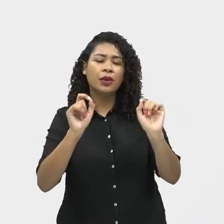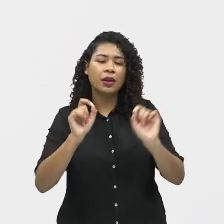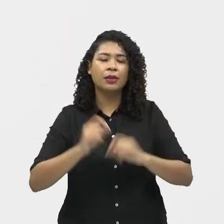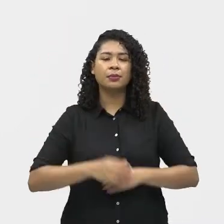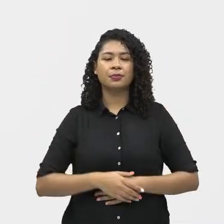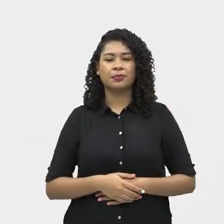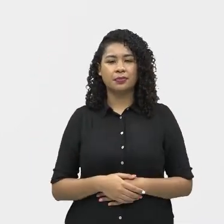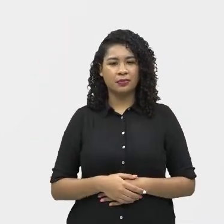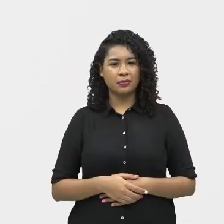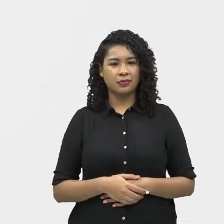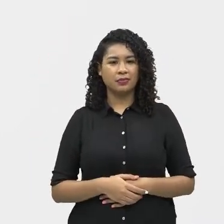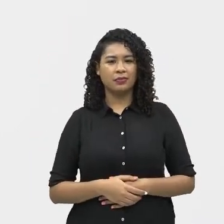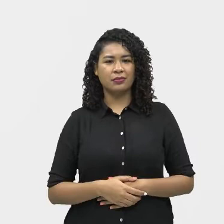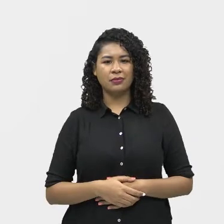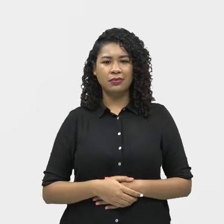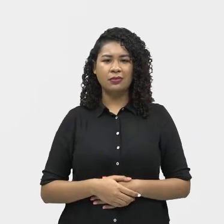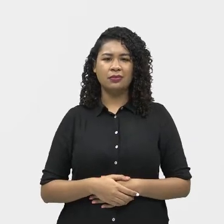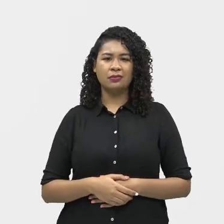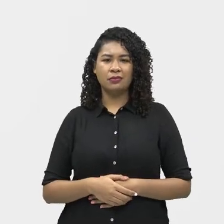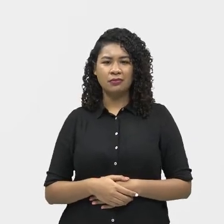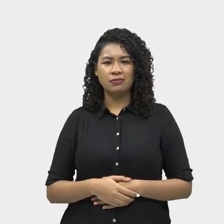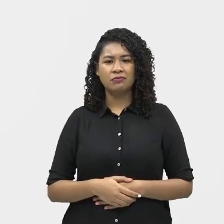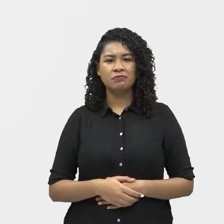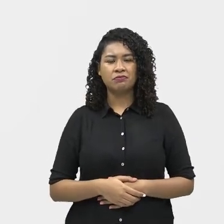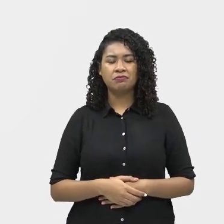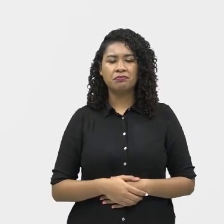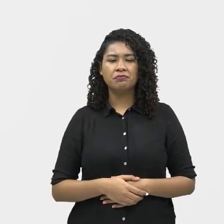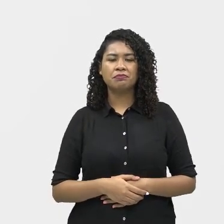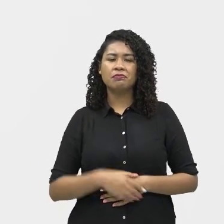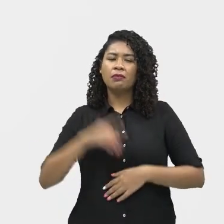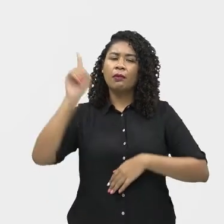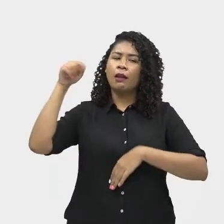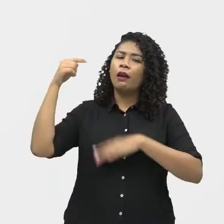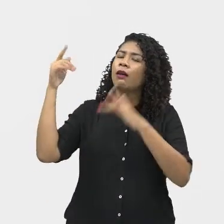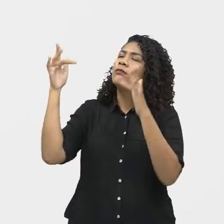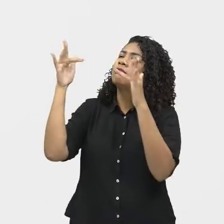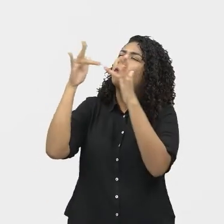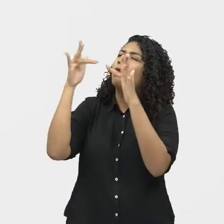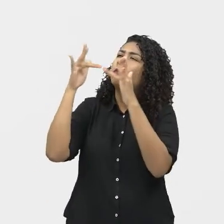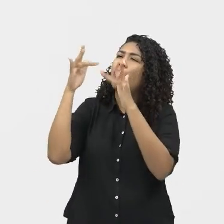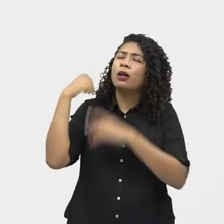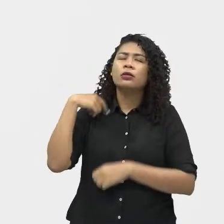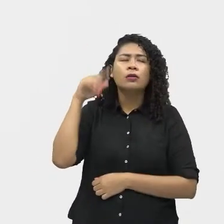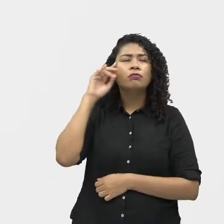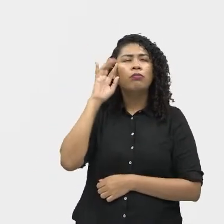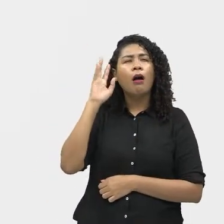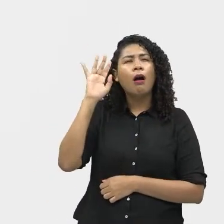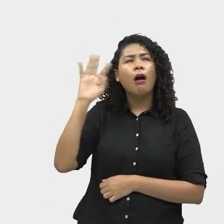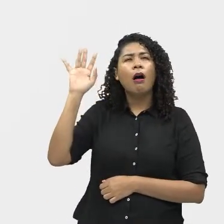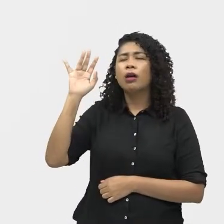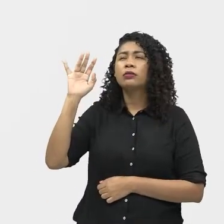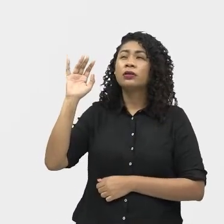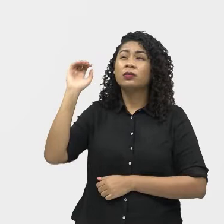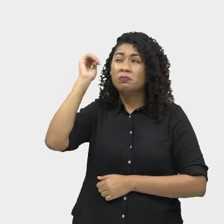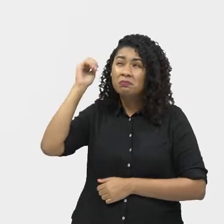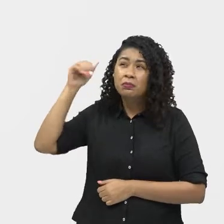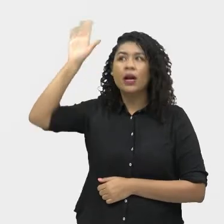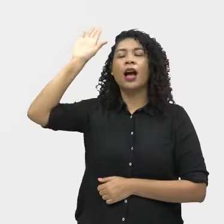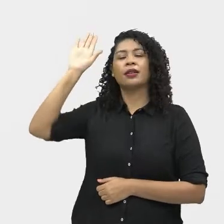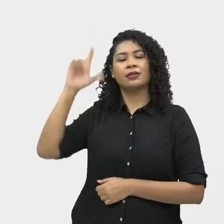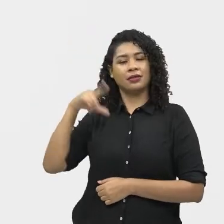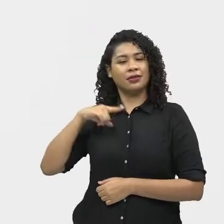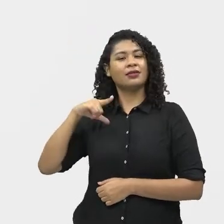imediatismo dos sentidos. E aqui a gente pode compreender o fenômeno religioso como